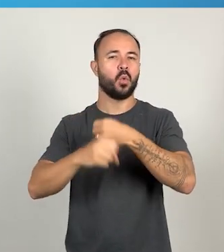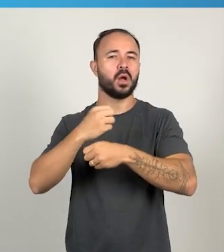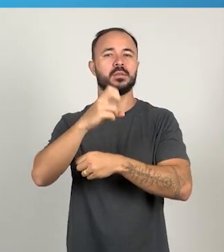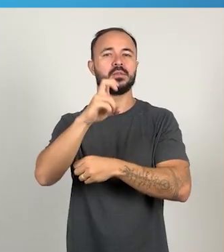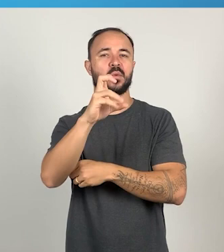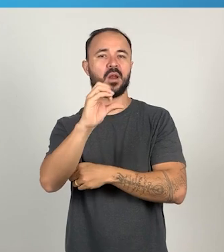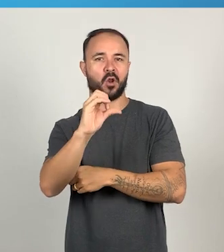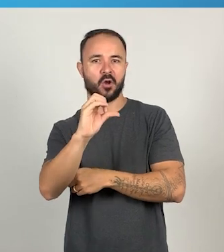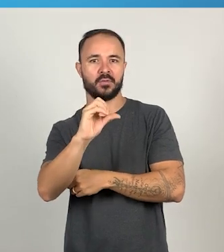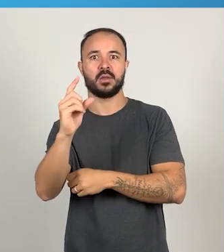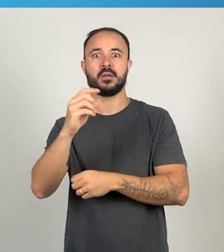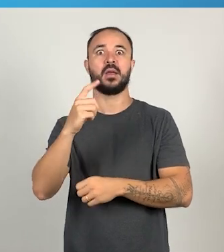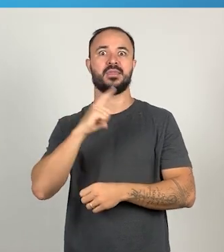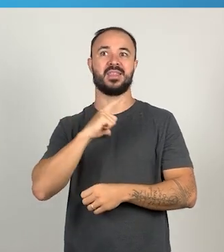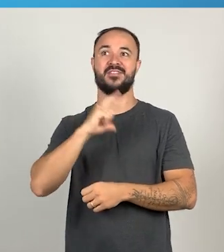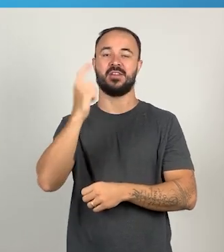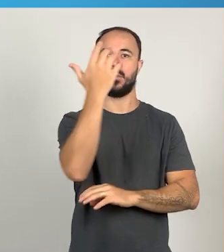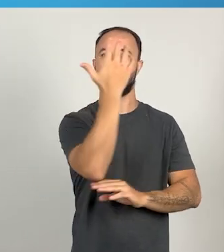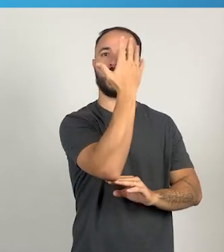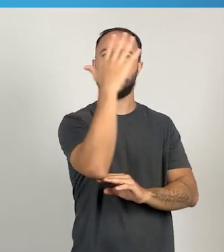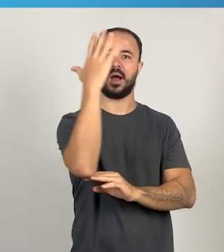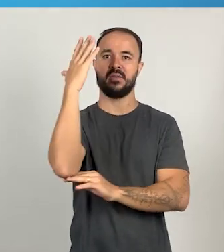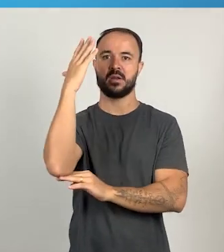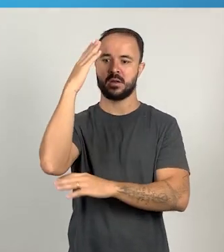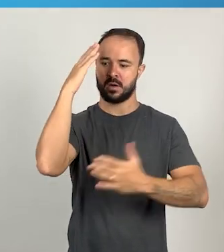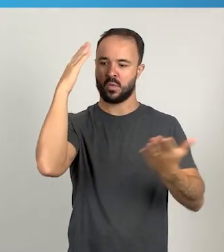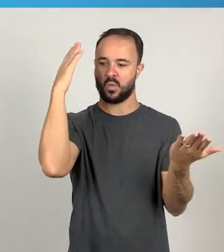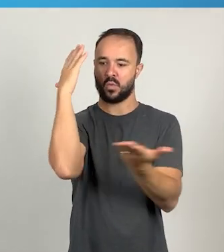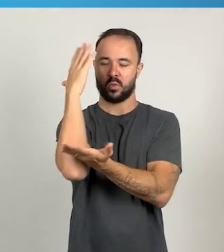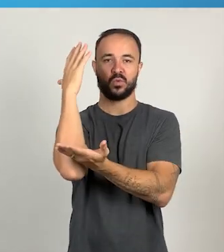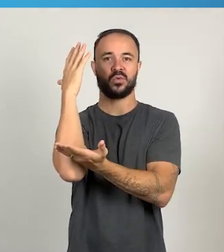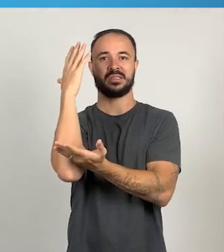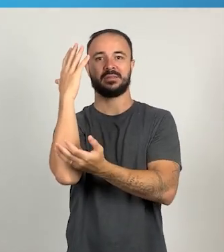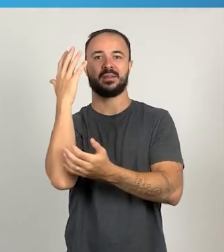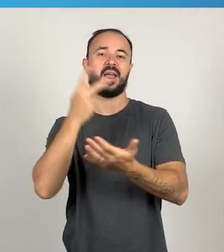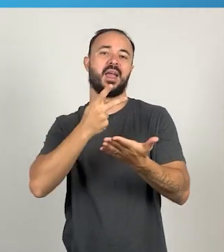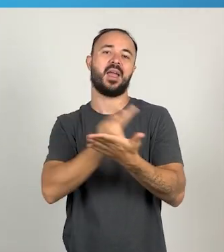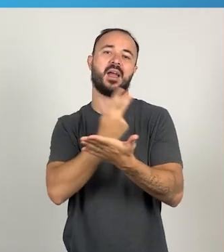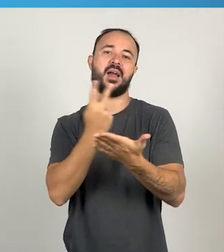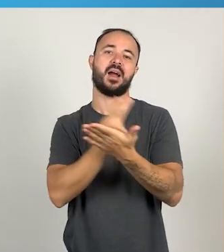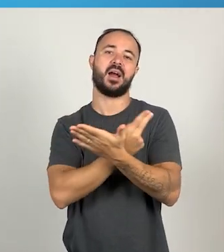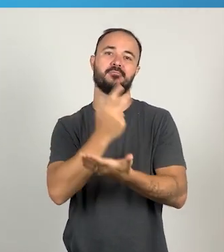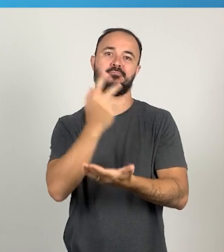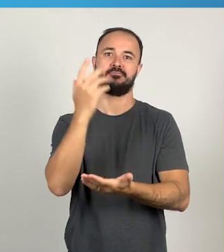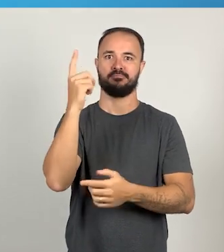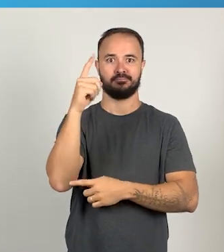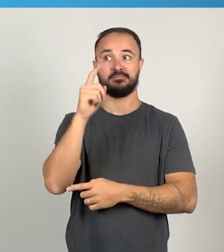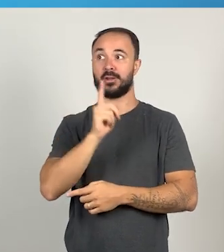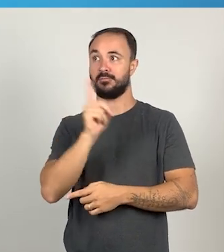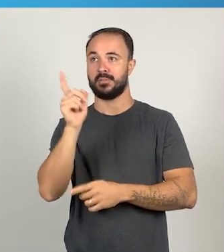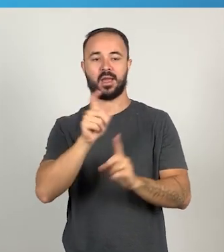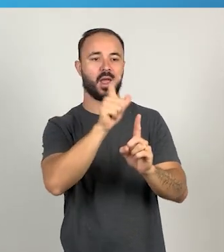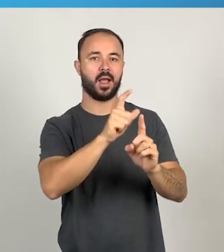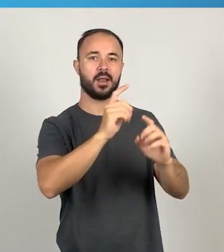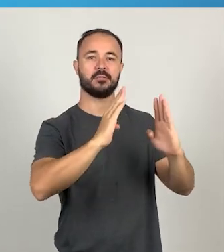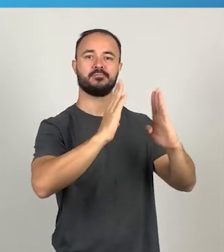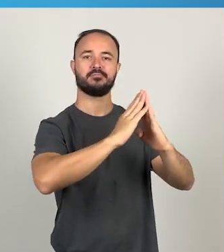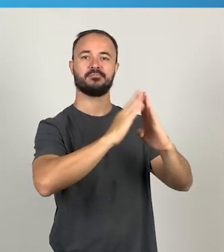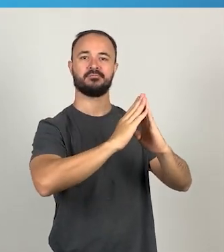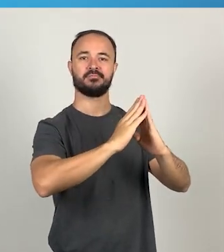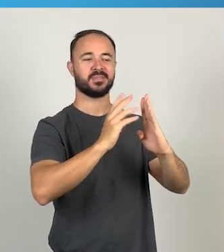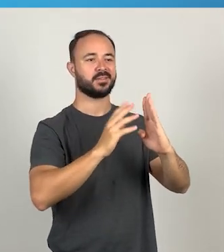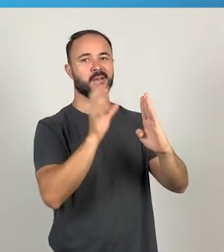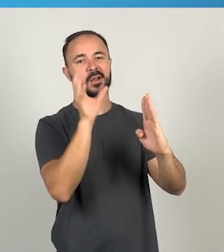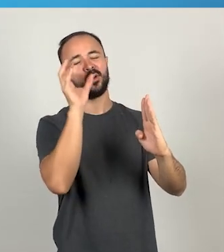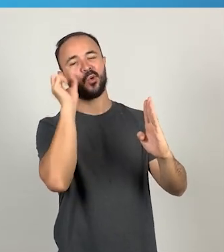árvore cortada de forma incorreta, tá, na obra, enquanto ele dormia, né, na barraca ali onde